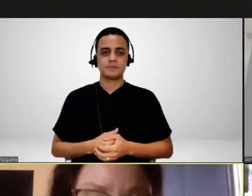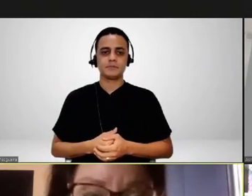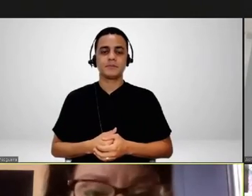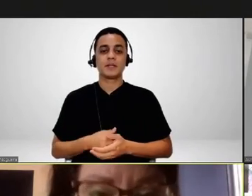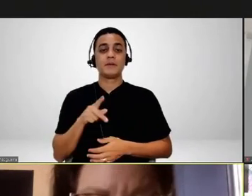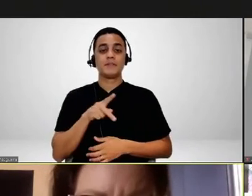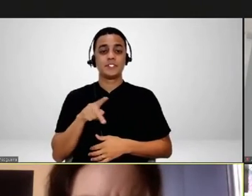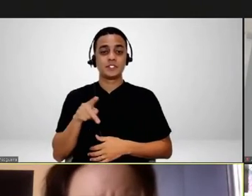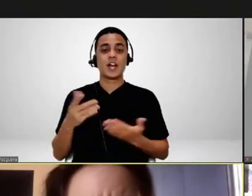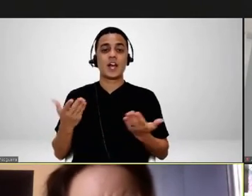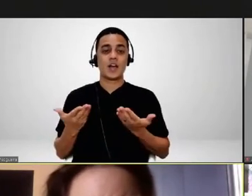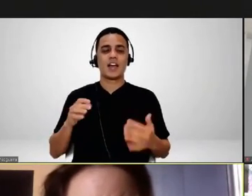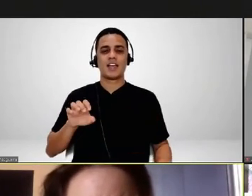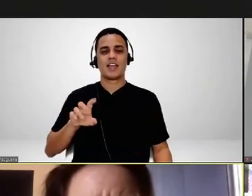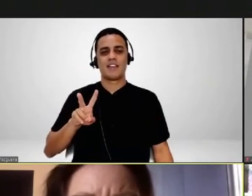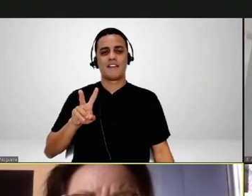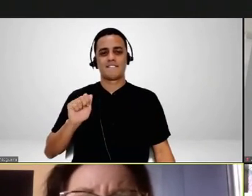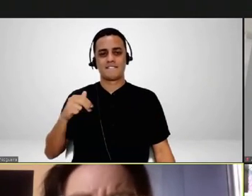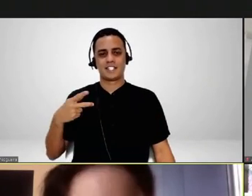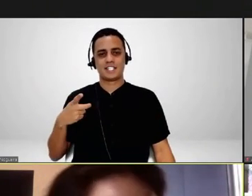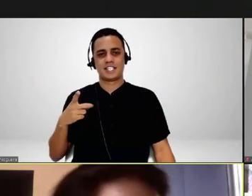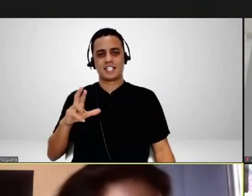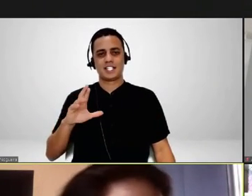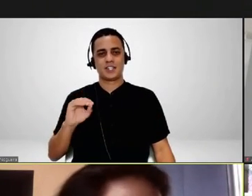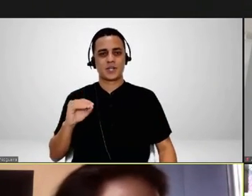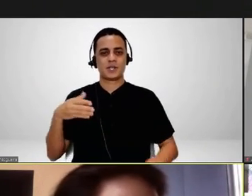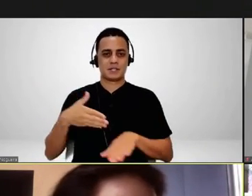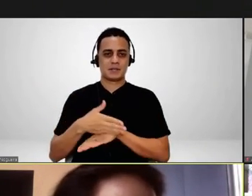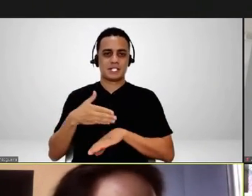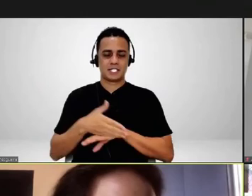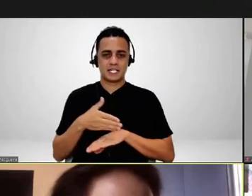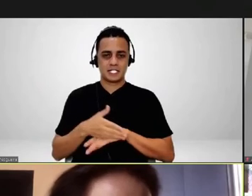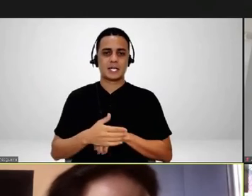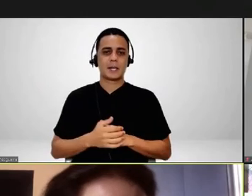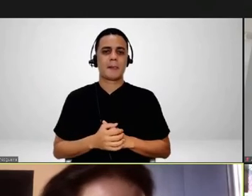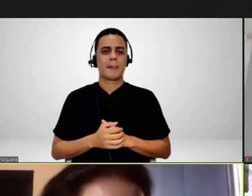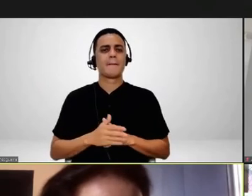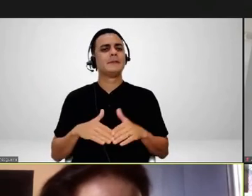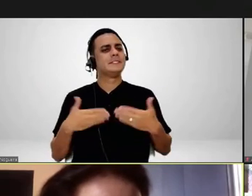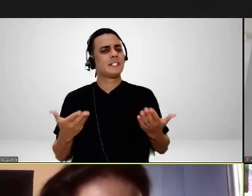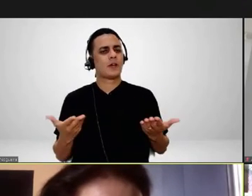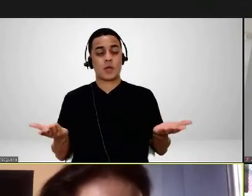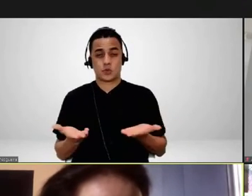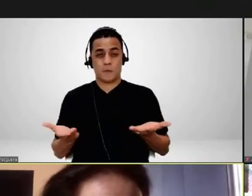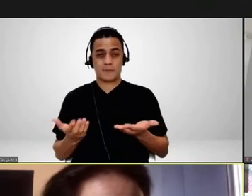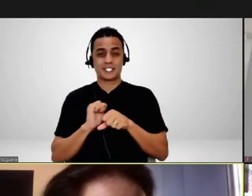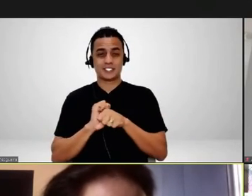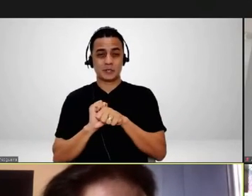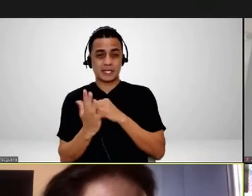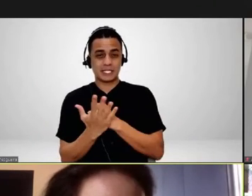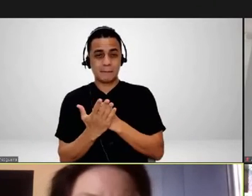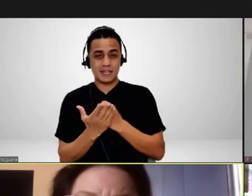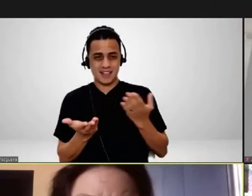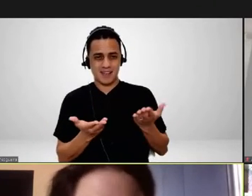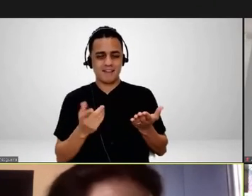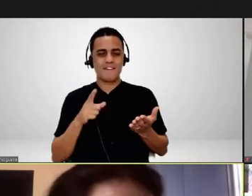Professoras, agora é o Evandro, o ativo Evandro. Então, atualmente, com a pandemia, já